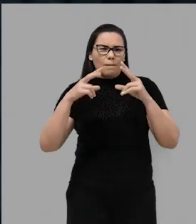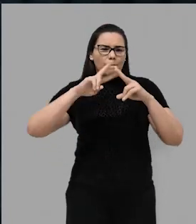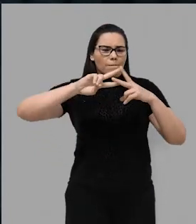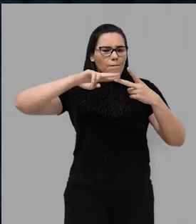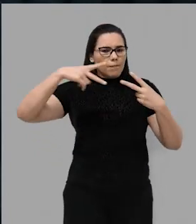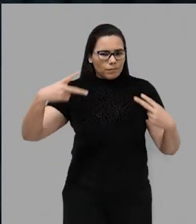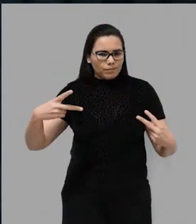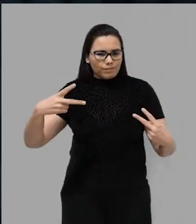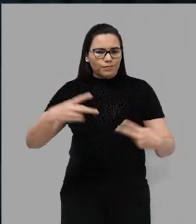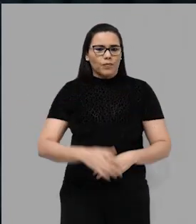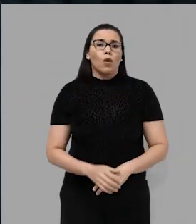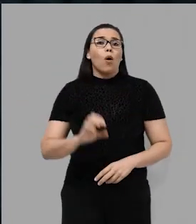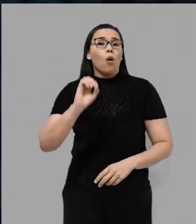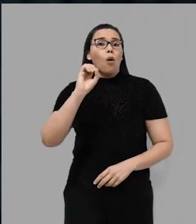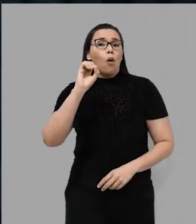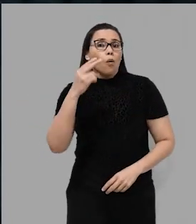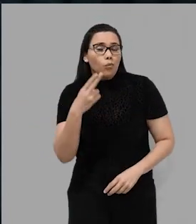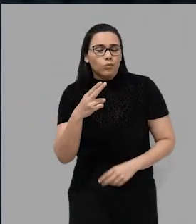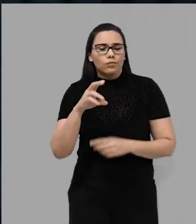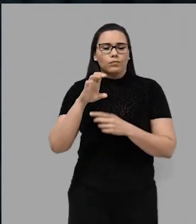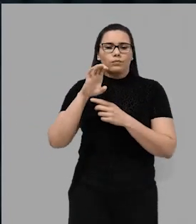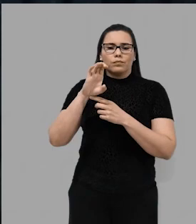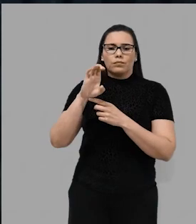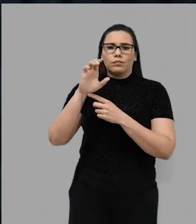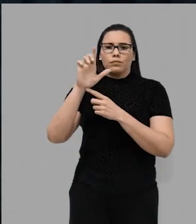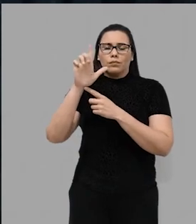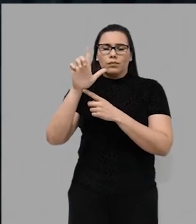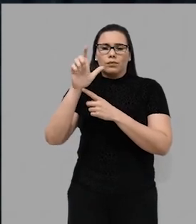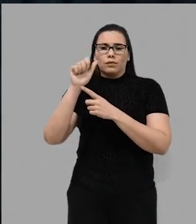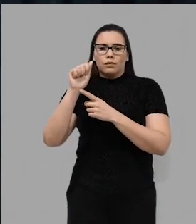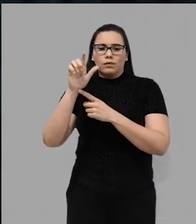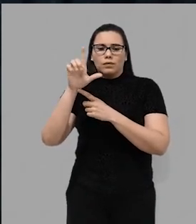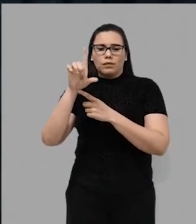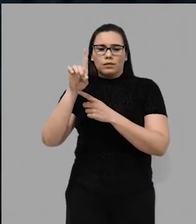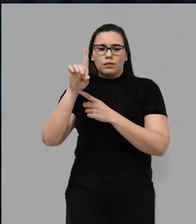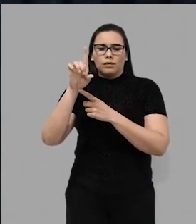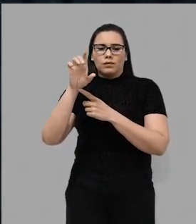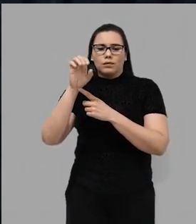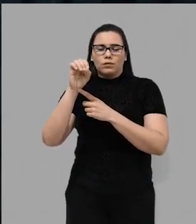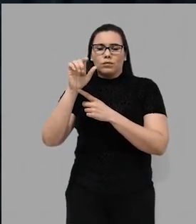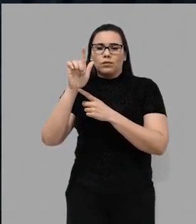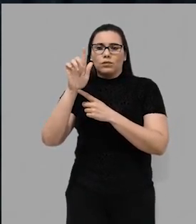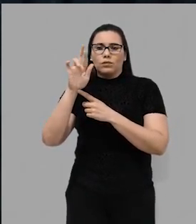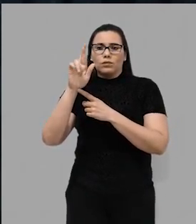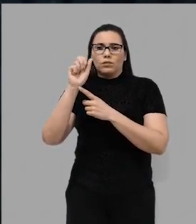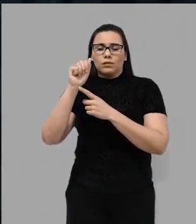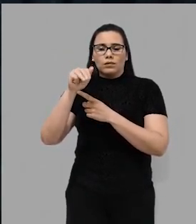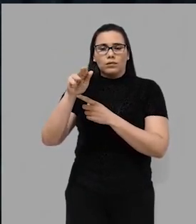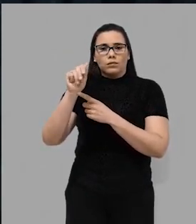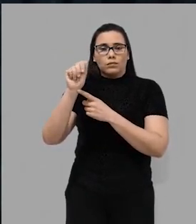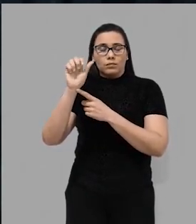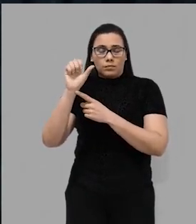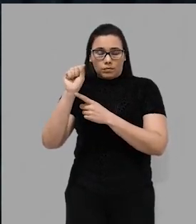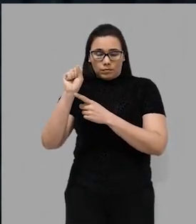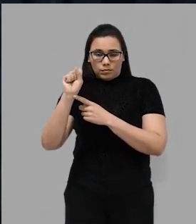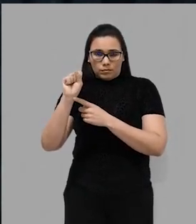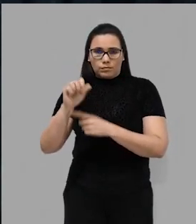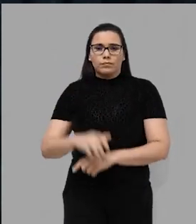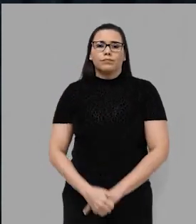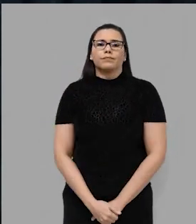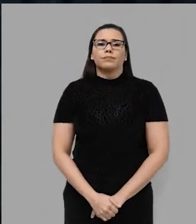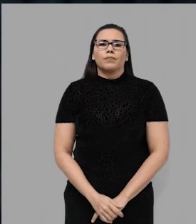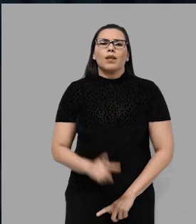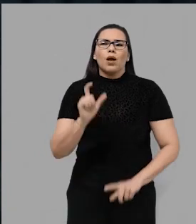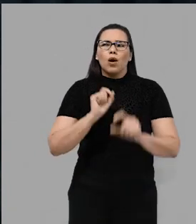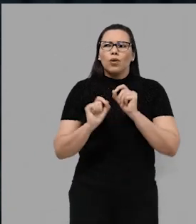perceber que essa classificação desses indivíduos está representada por um esquema que é